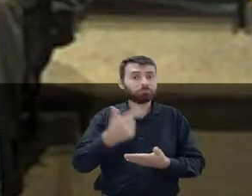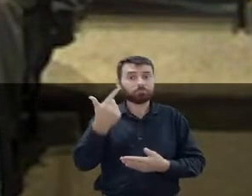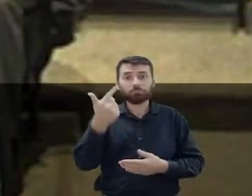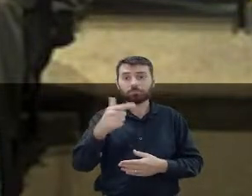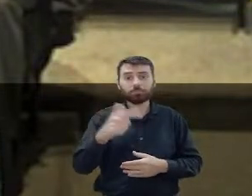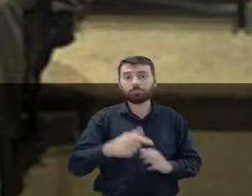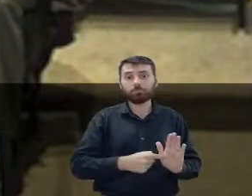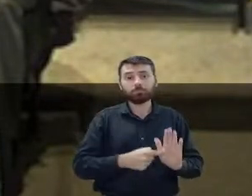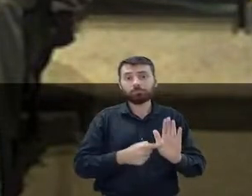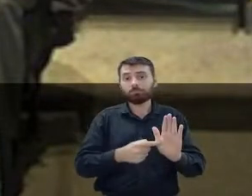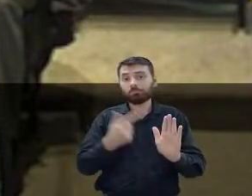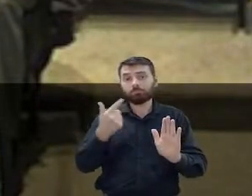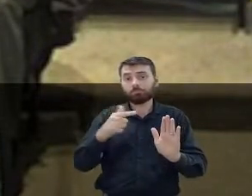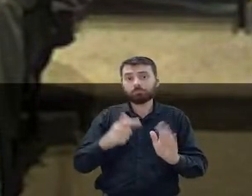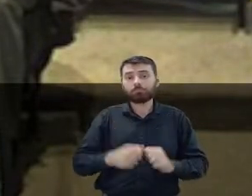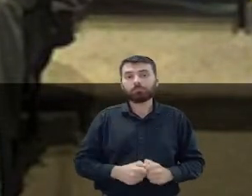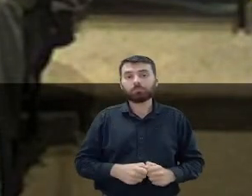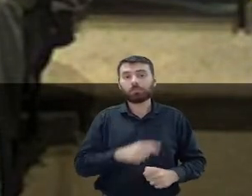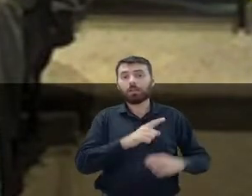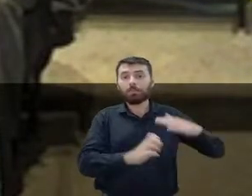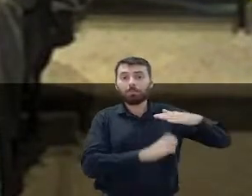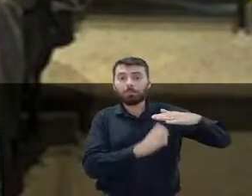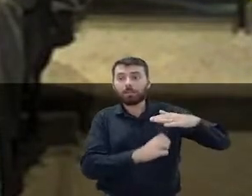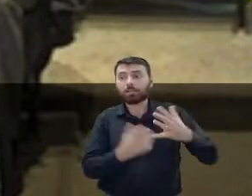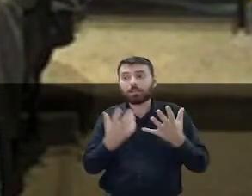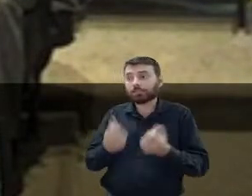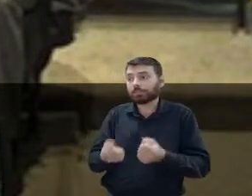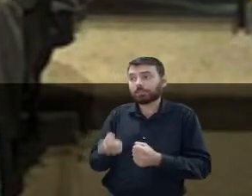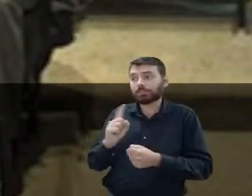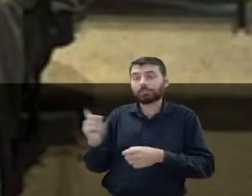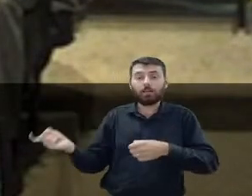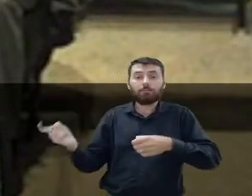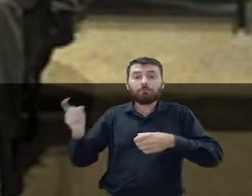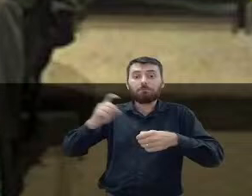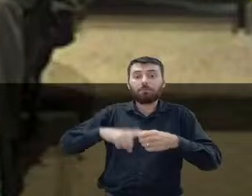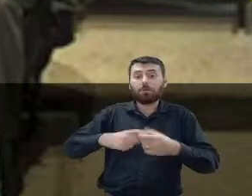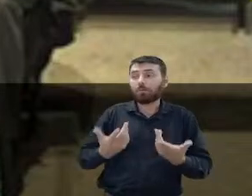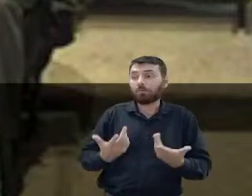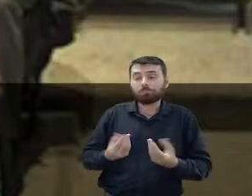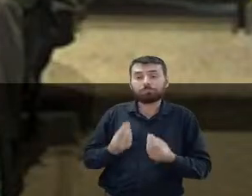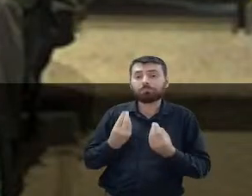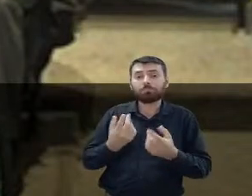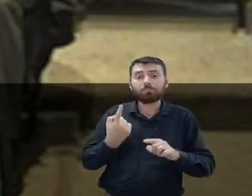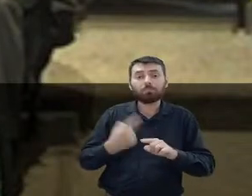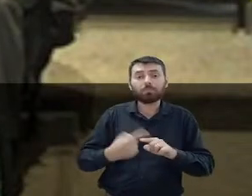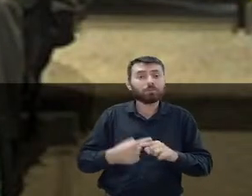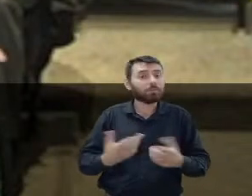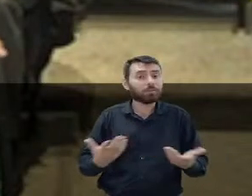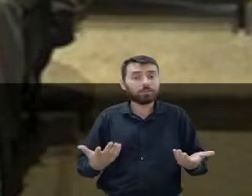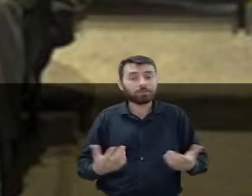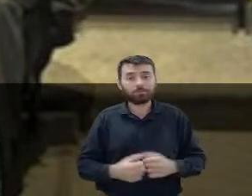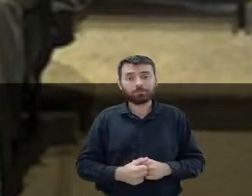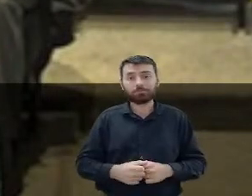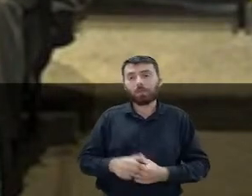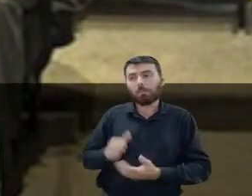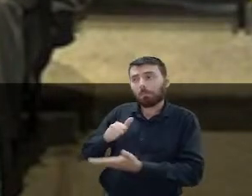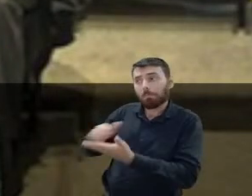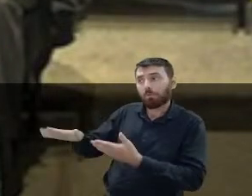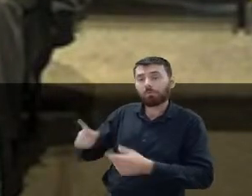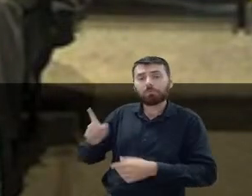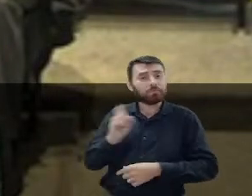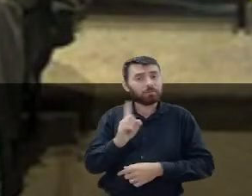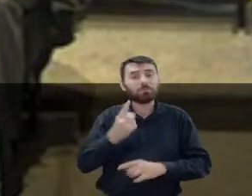incapaz. Não tinha motivo para a empresa não aceitá-la. E outra, se a empresa acreditava que ela estava incapaz, por que não notificou? Por que não deu justa causa?